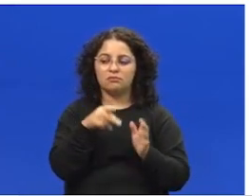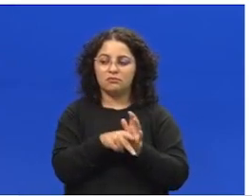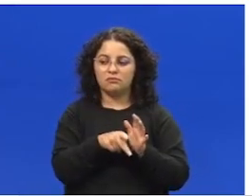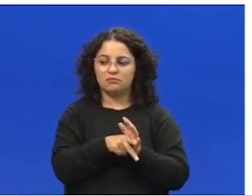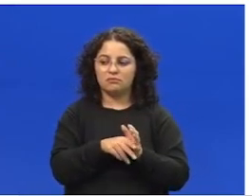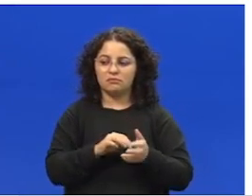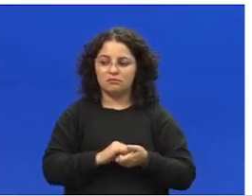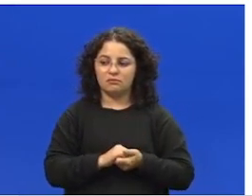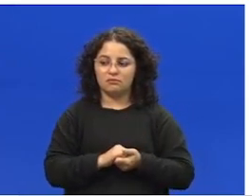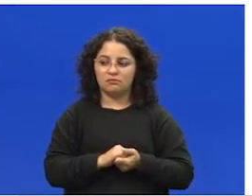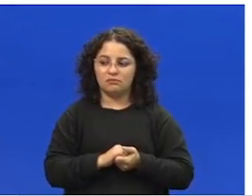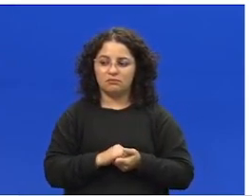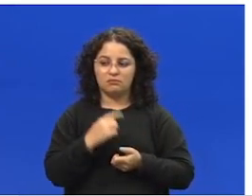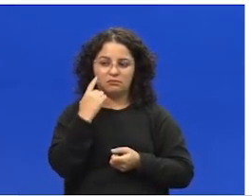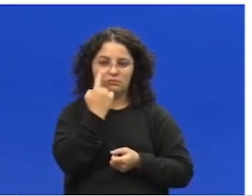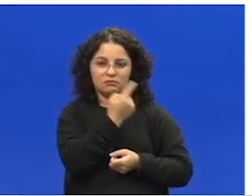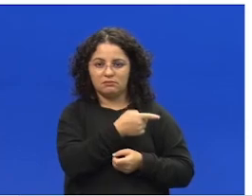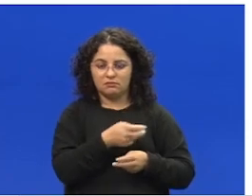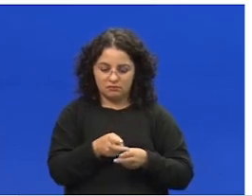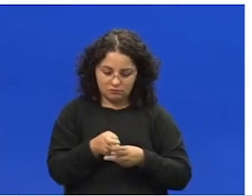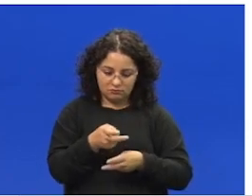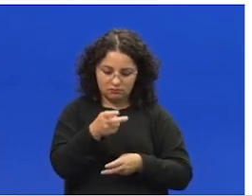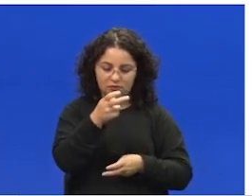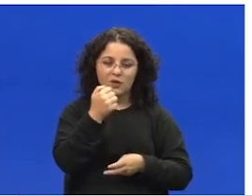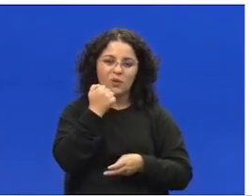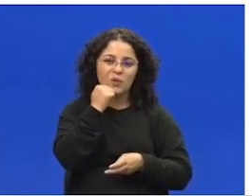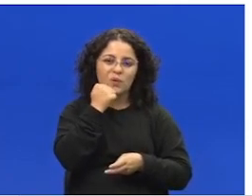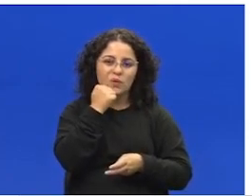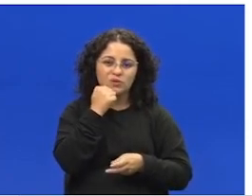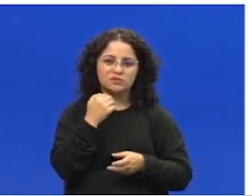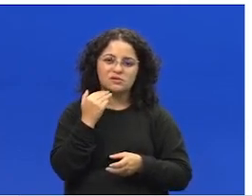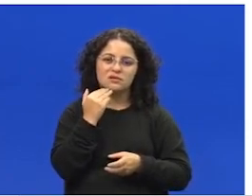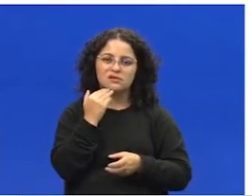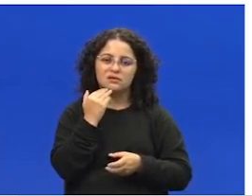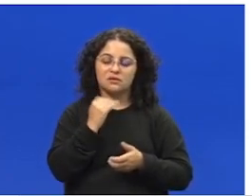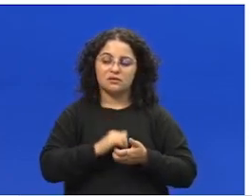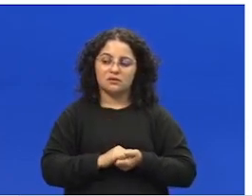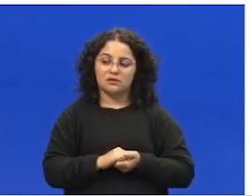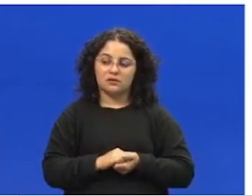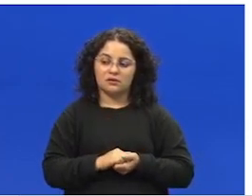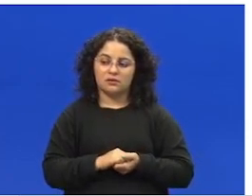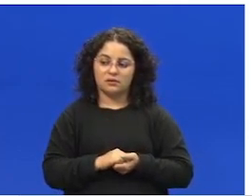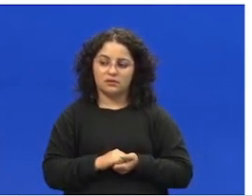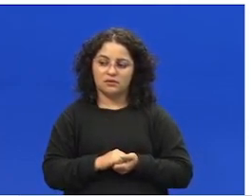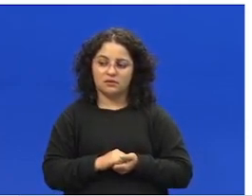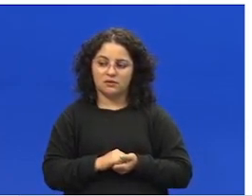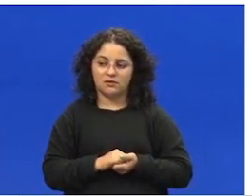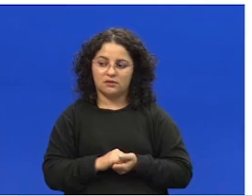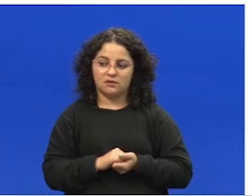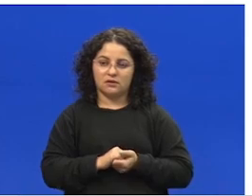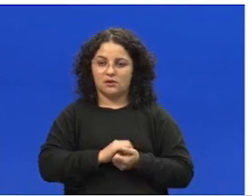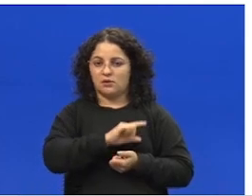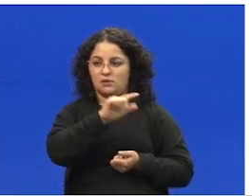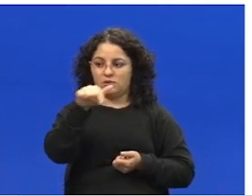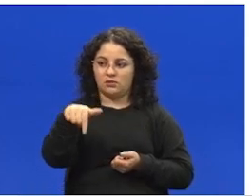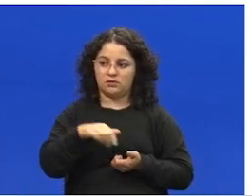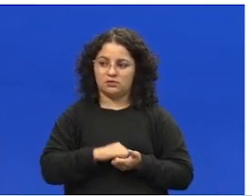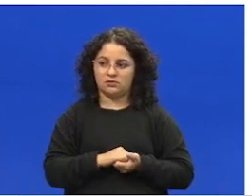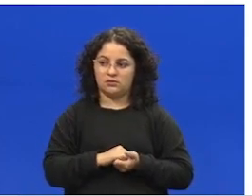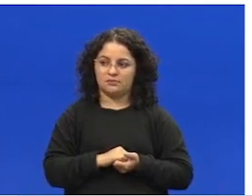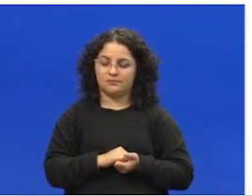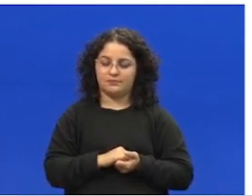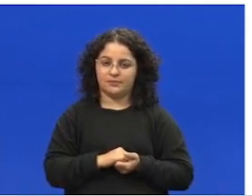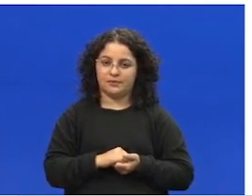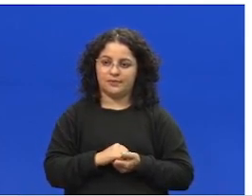pars interarticular do meu segmento vertebral. A espondilolistese é quando eu